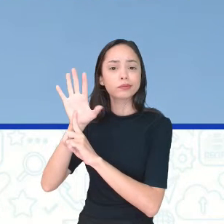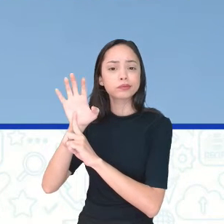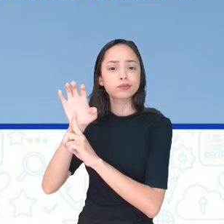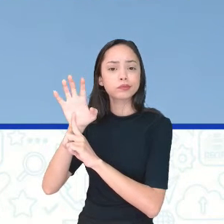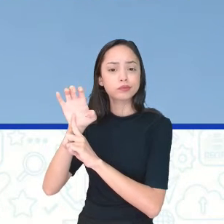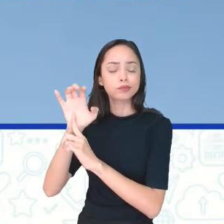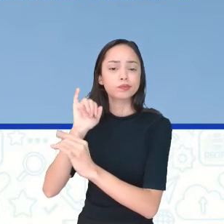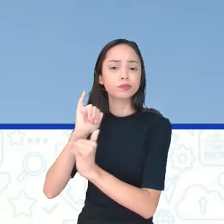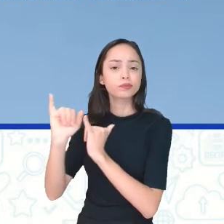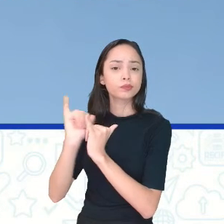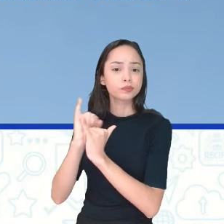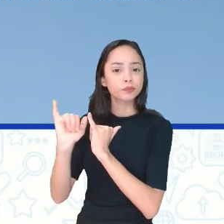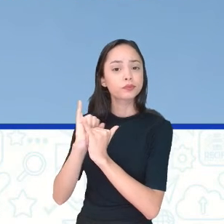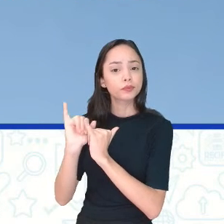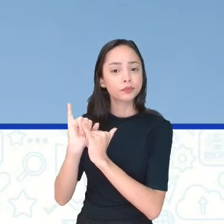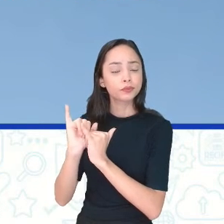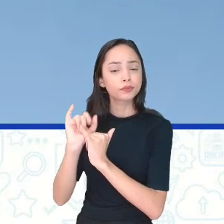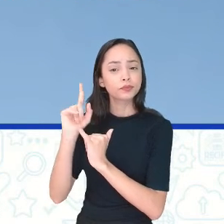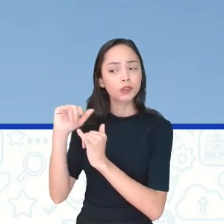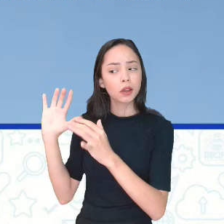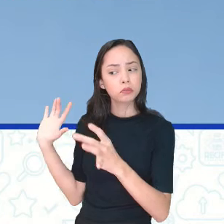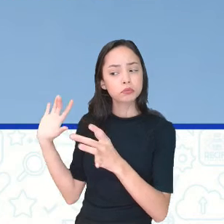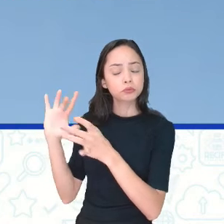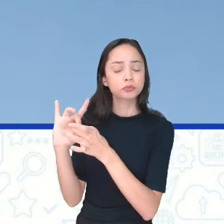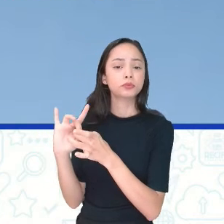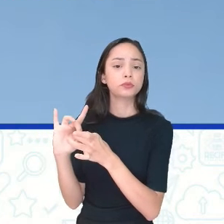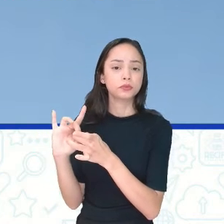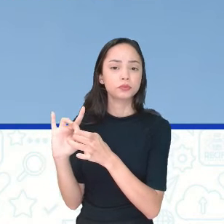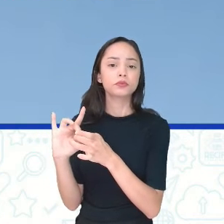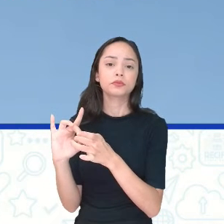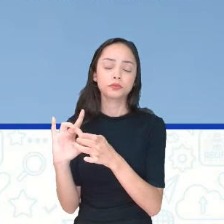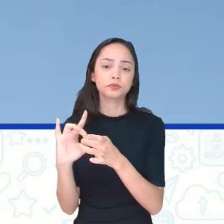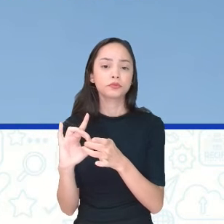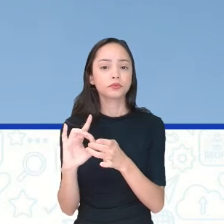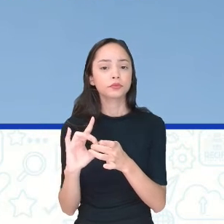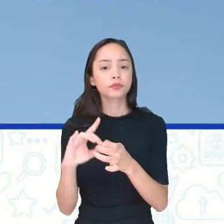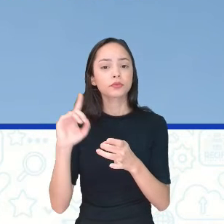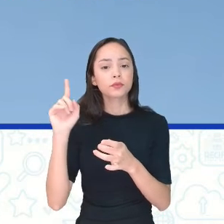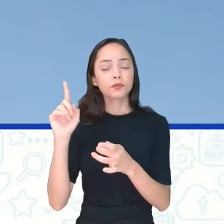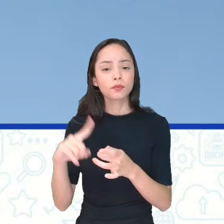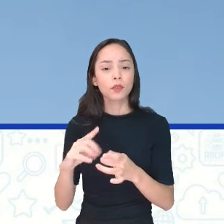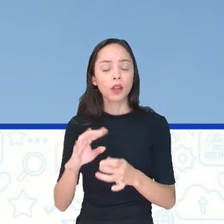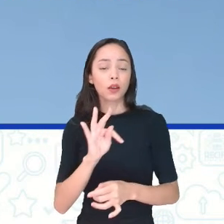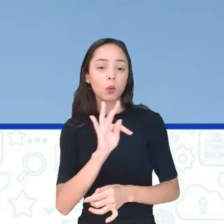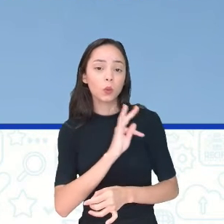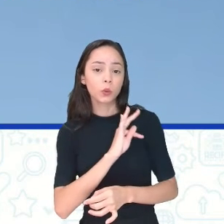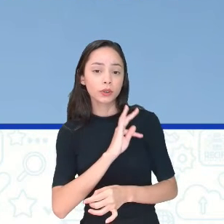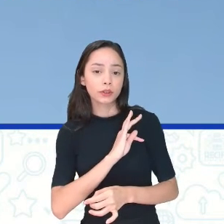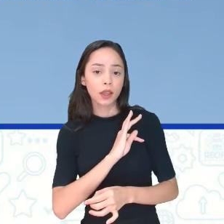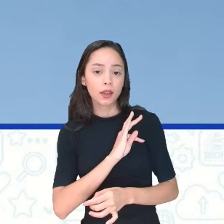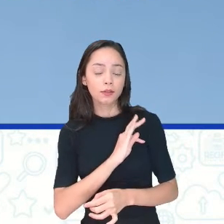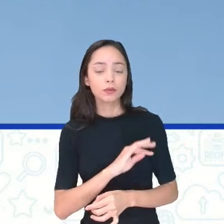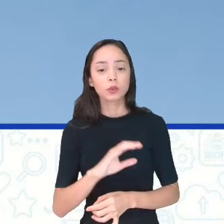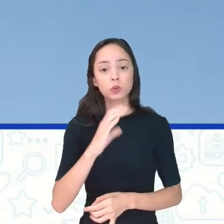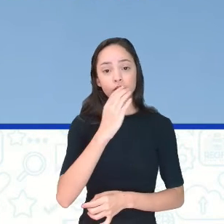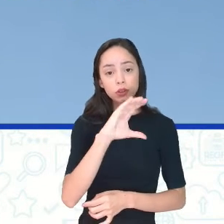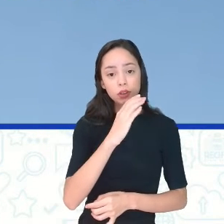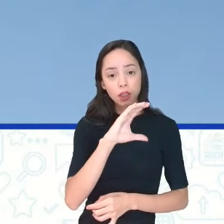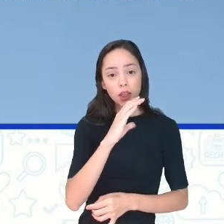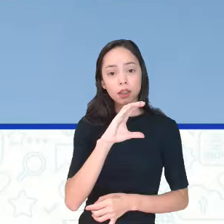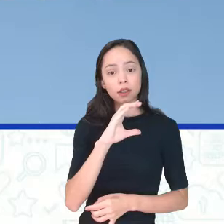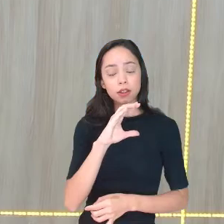Então, percebe? É uma interconexão. É justamente o meio técnico, científico,